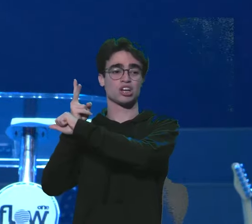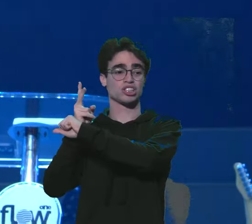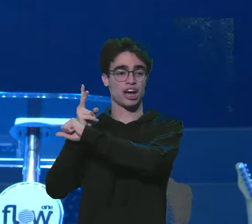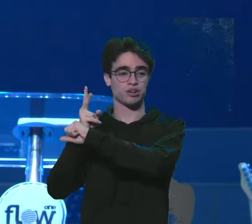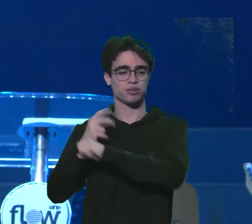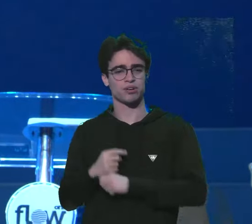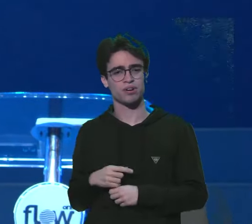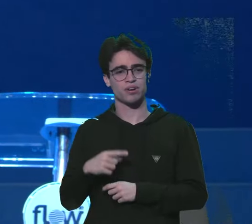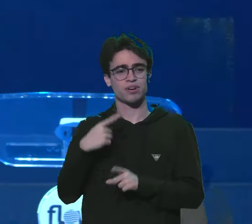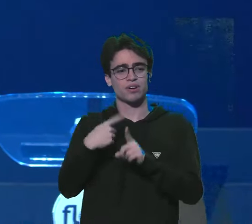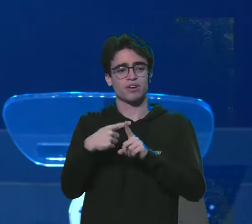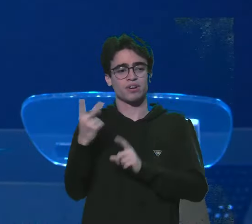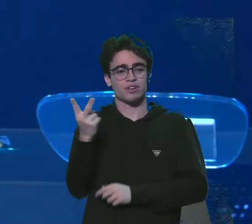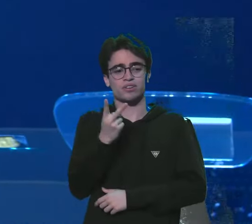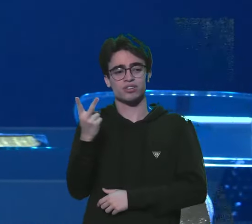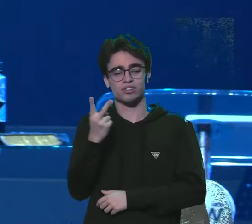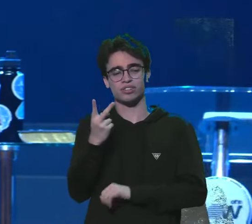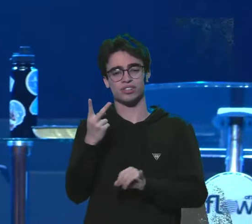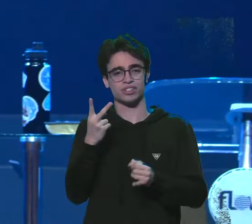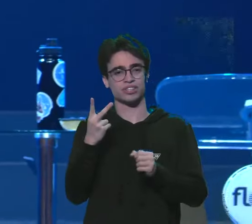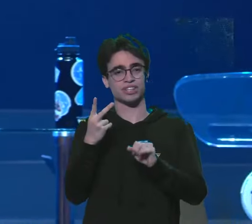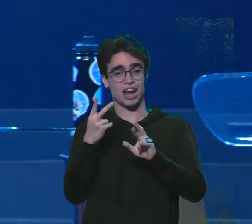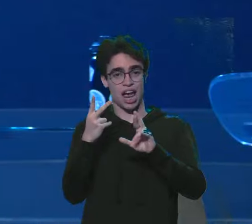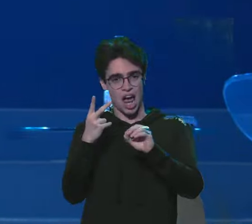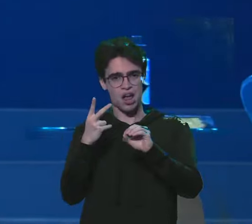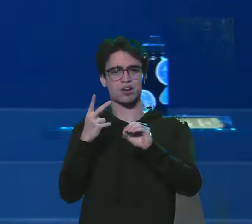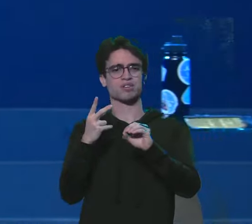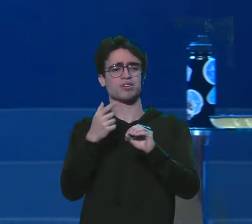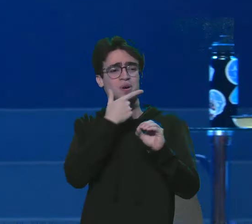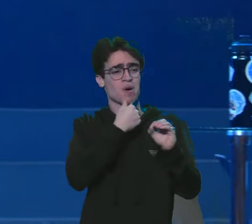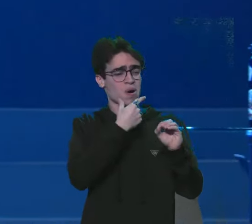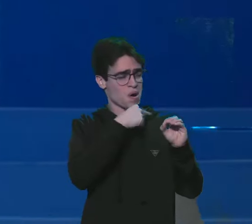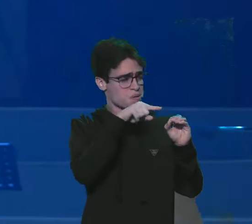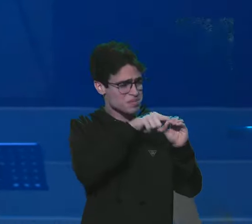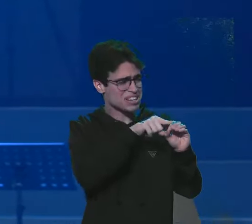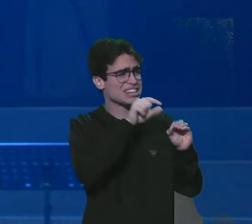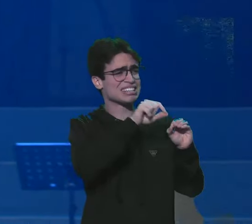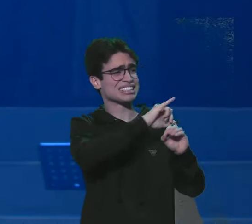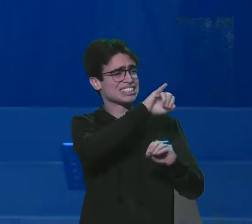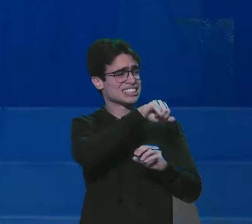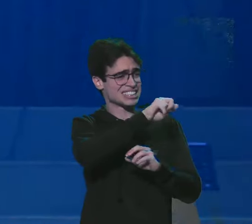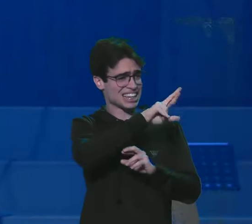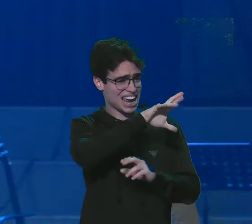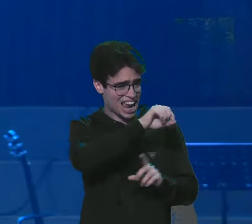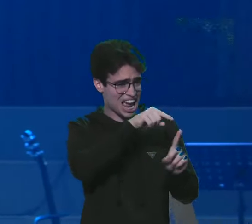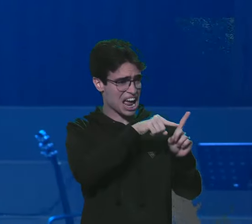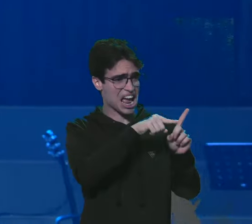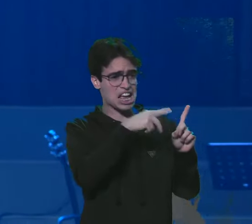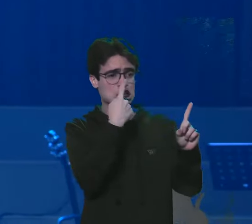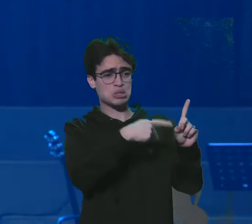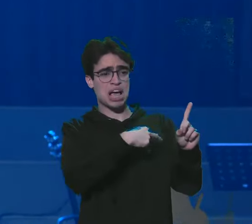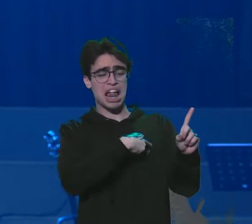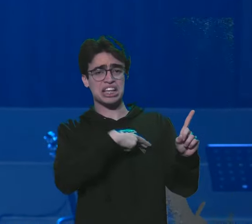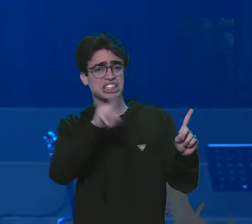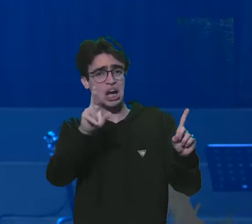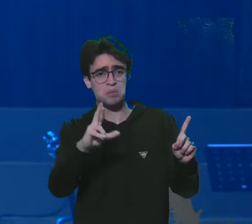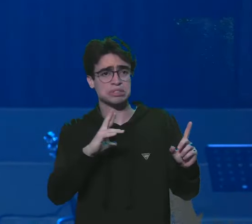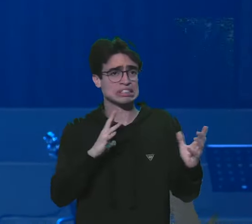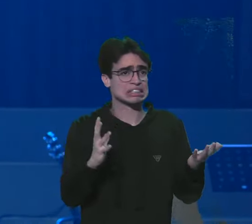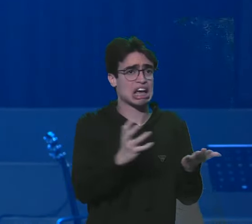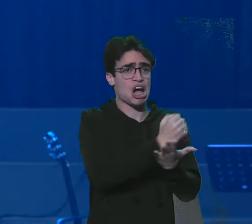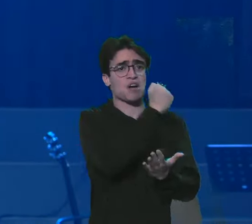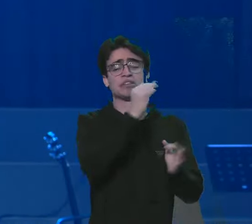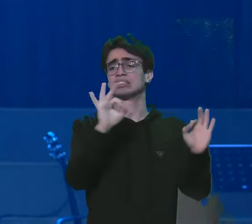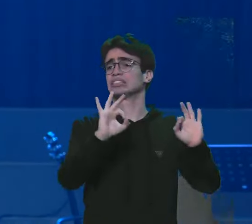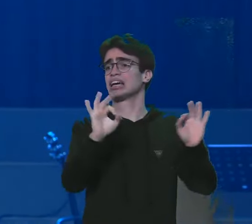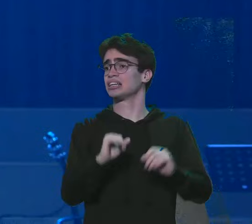Jesus. E sabe o que é interessante? Aquele homem, a religião dele não salvou a filha dele. A